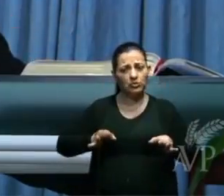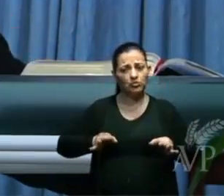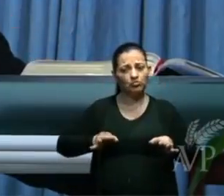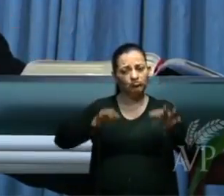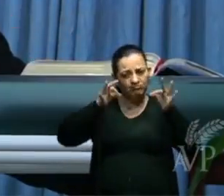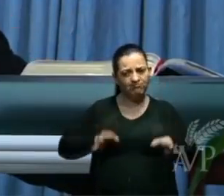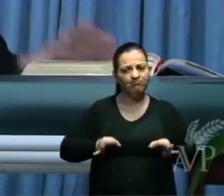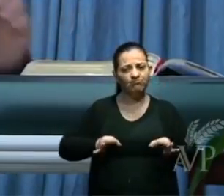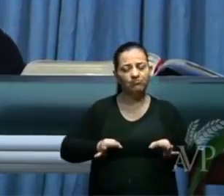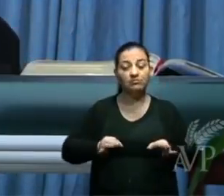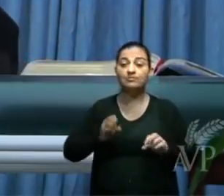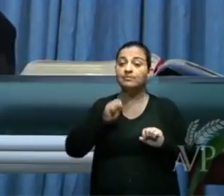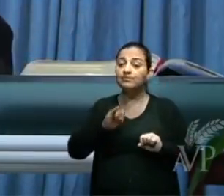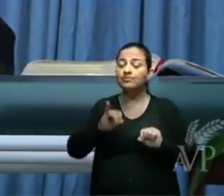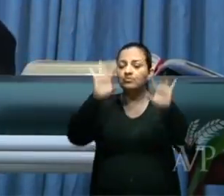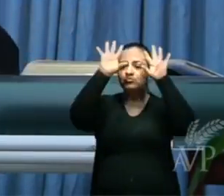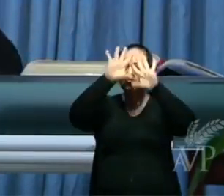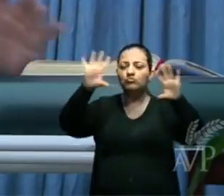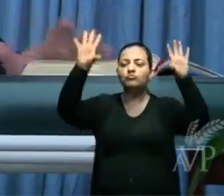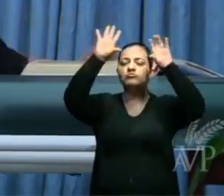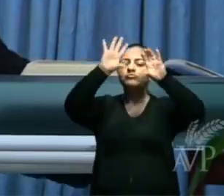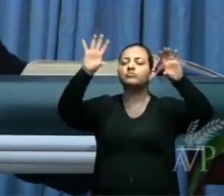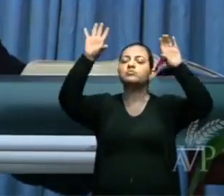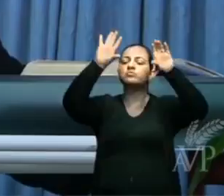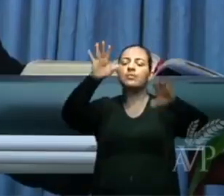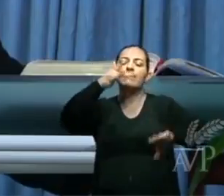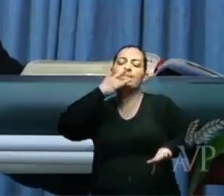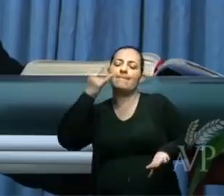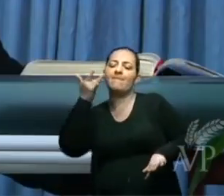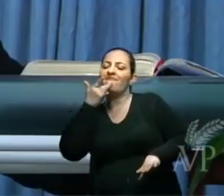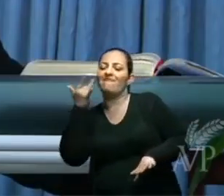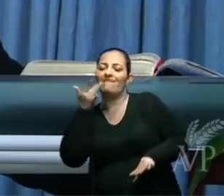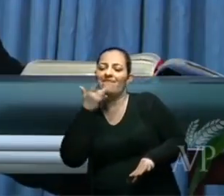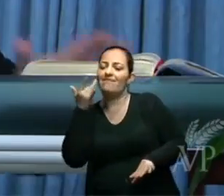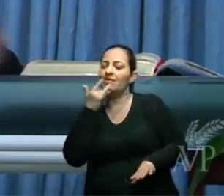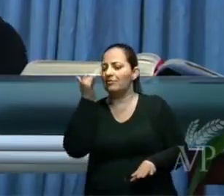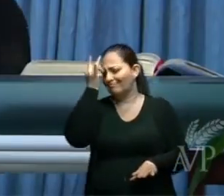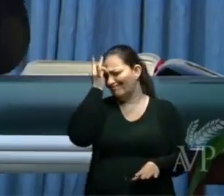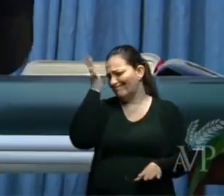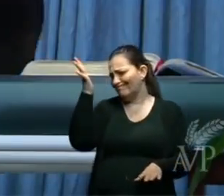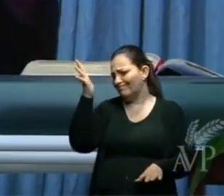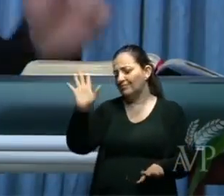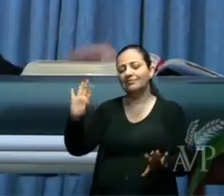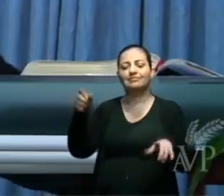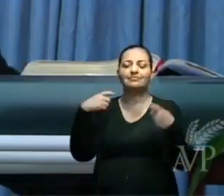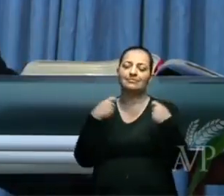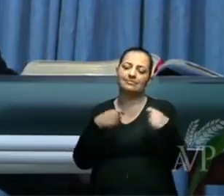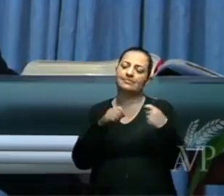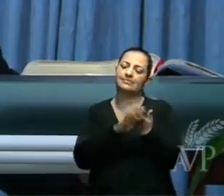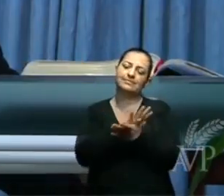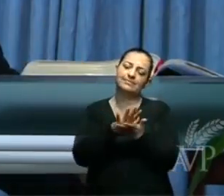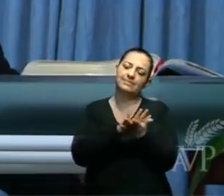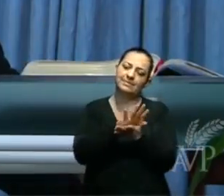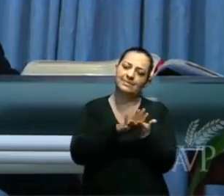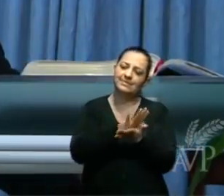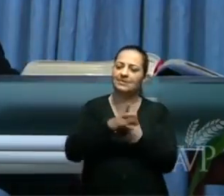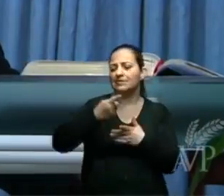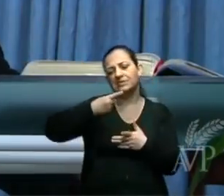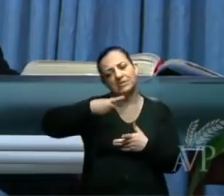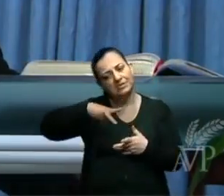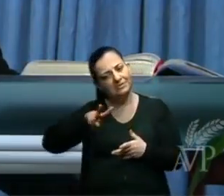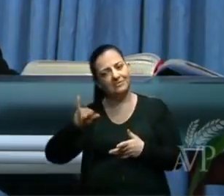firme se o céu fosse fácil então não precisaria de nada vai de qualquer